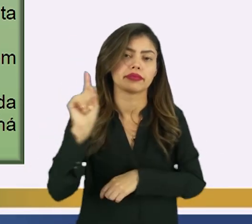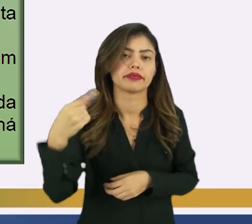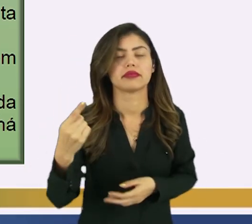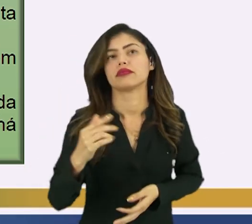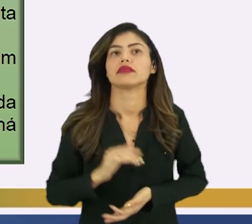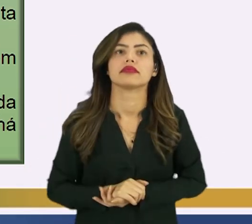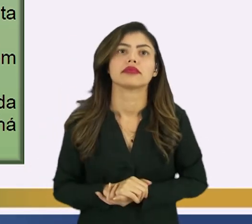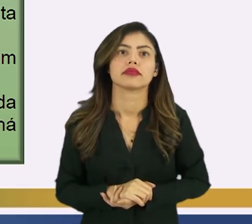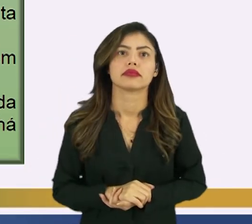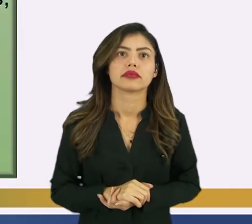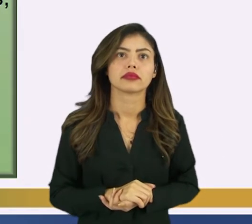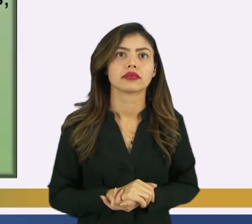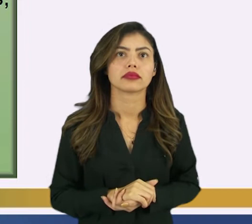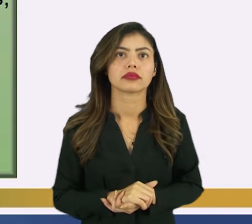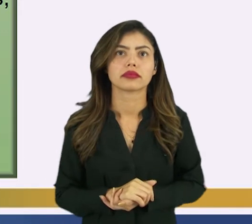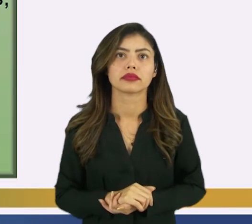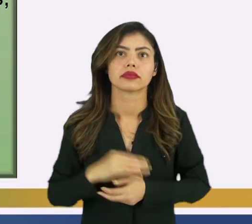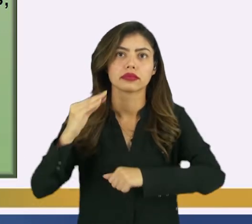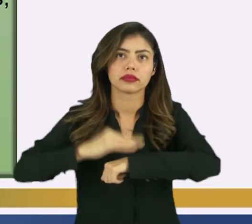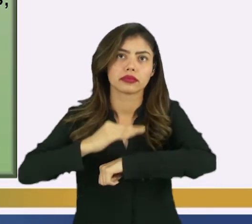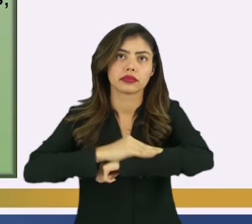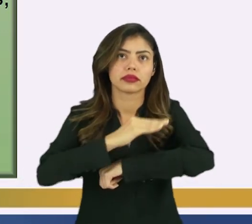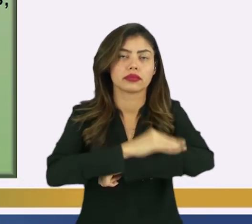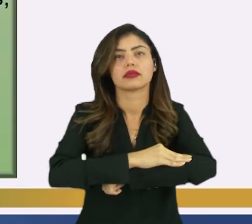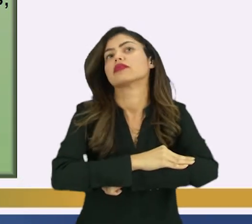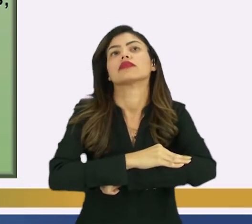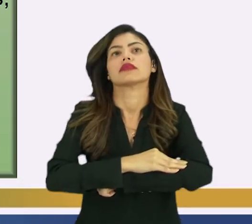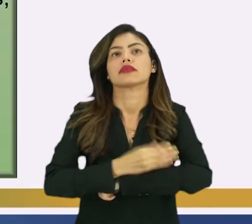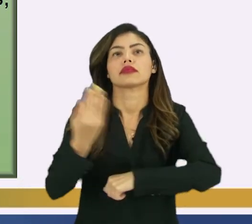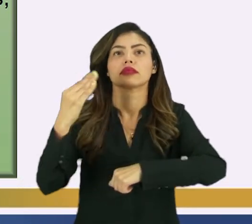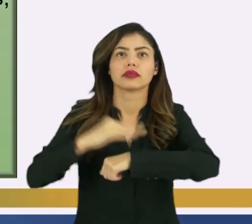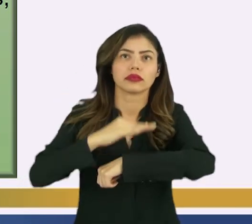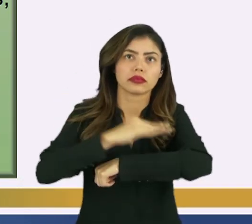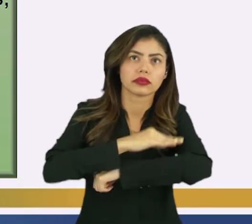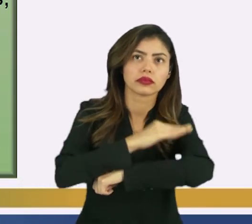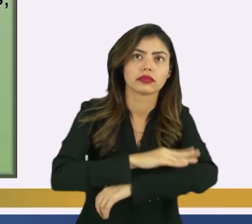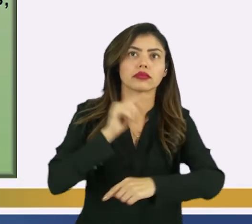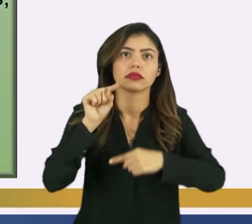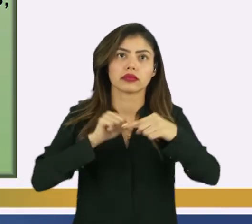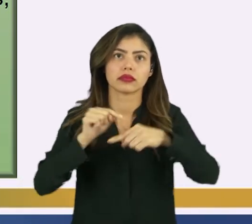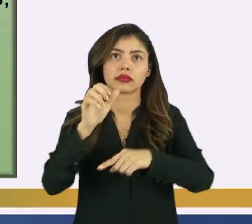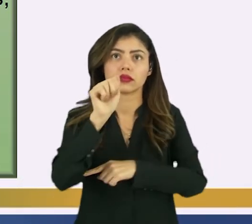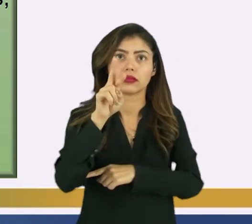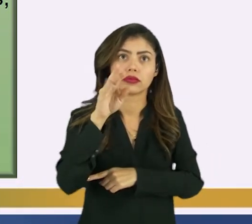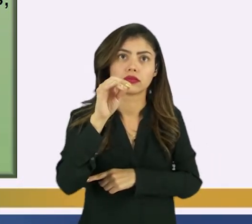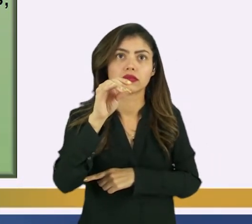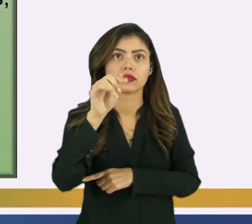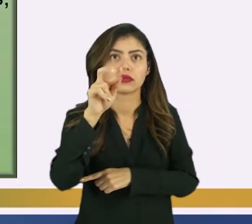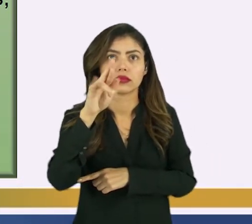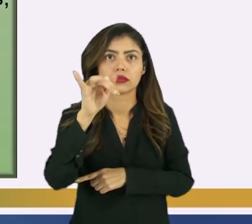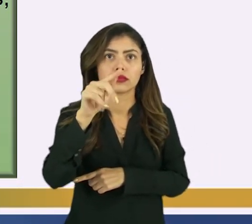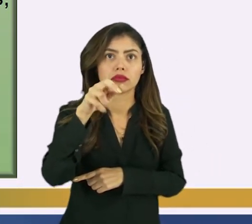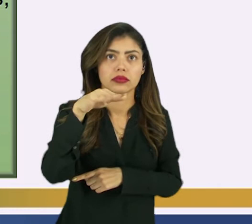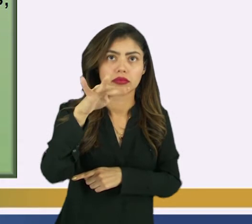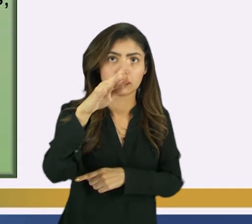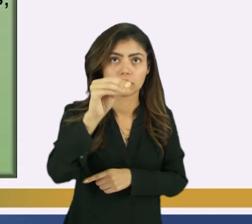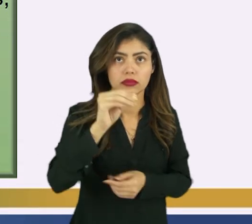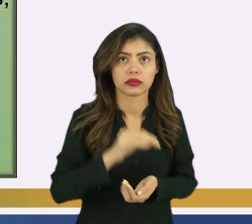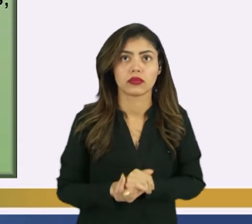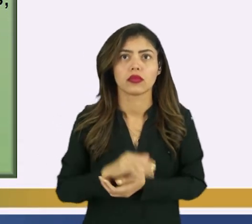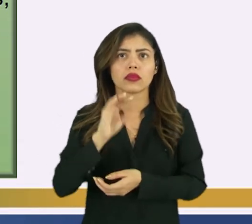duas formas de vida. Na questão 2, já pergunta o seguinte: eles podem ser divididos em anuros,